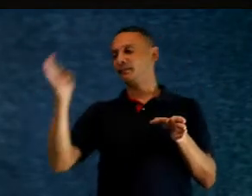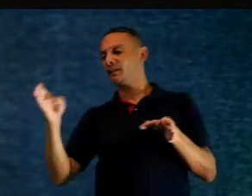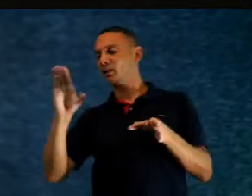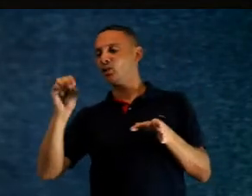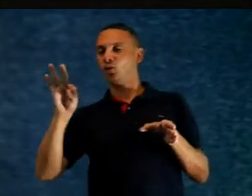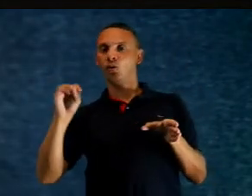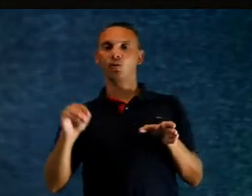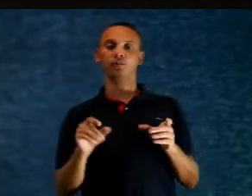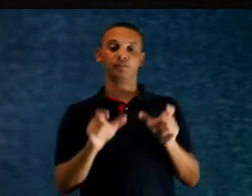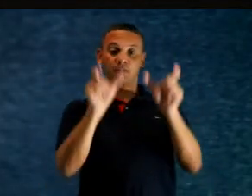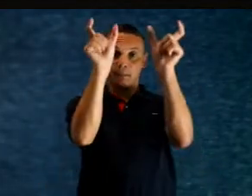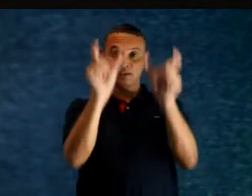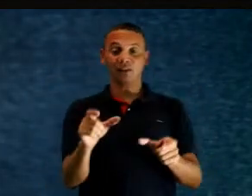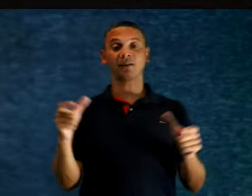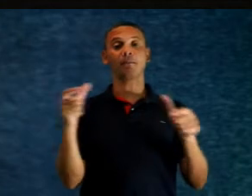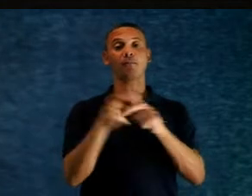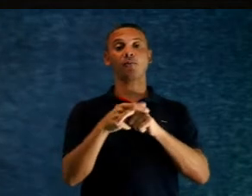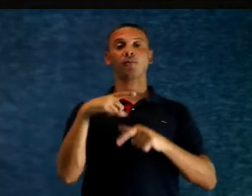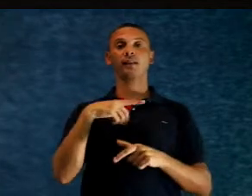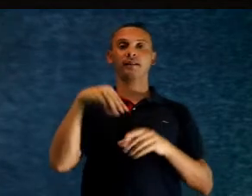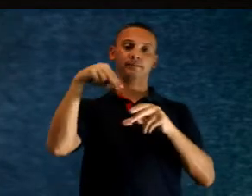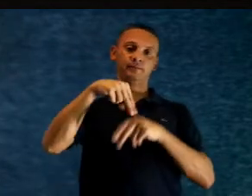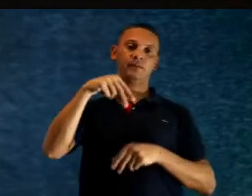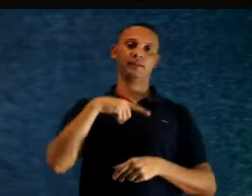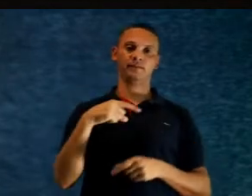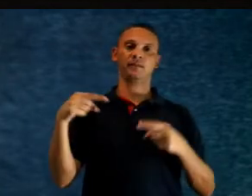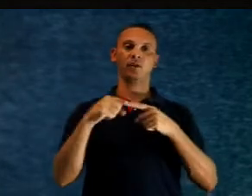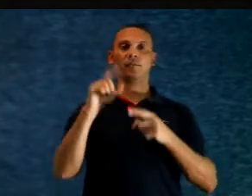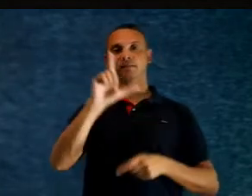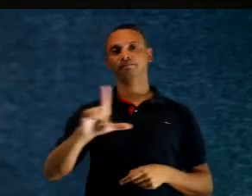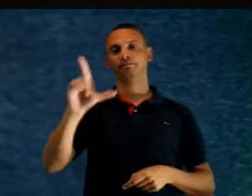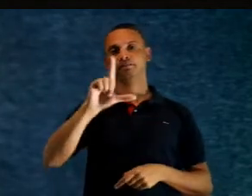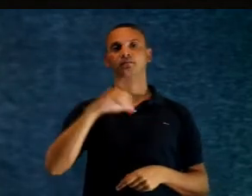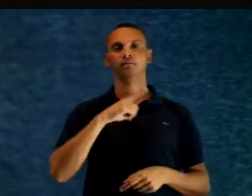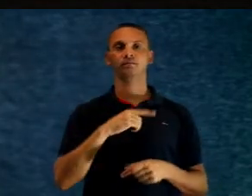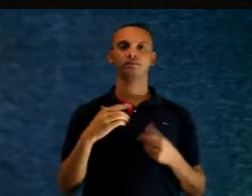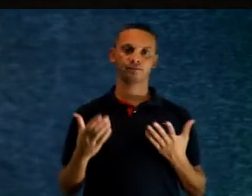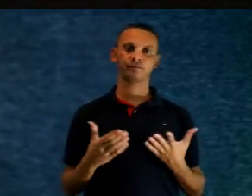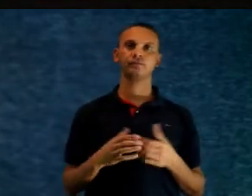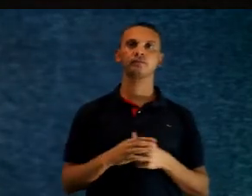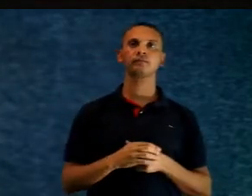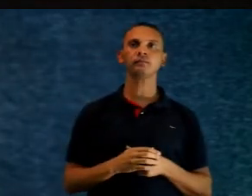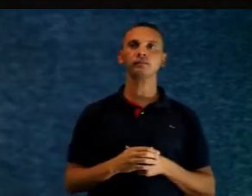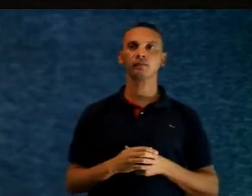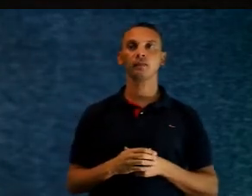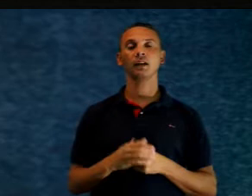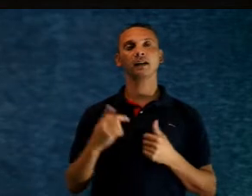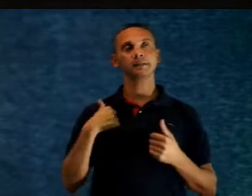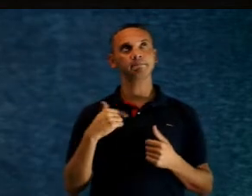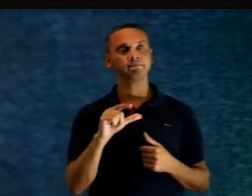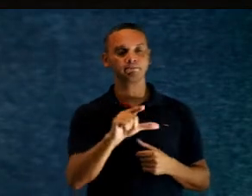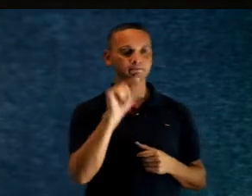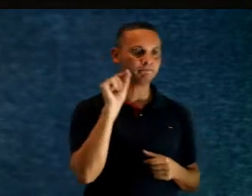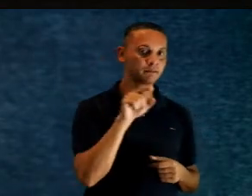4 da novela A Busca de Maria Julieta, para que vocês percebam a densidade humana que há